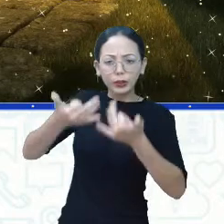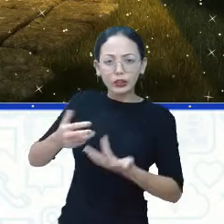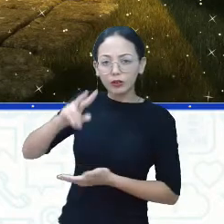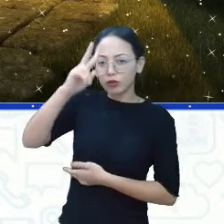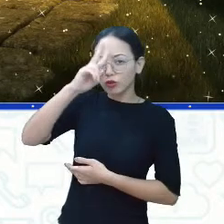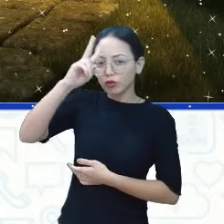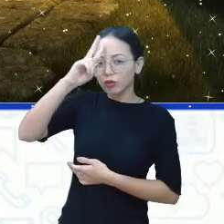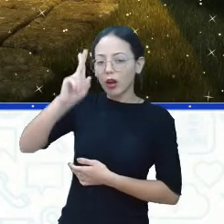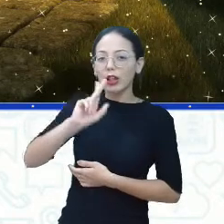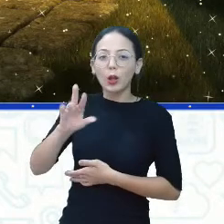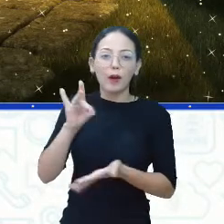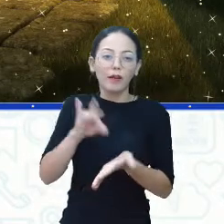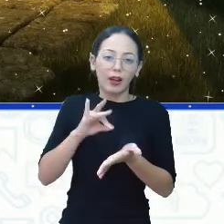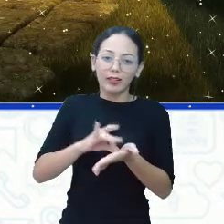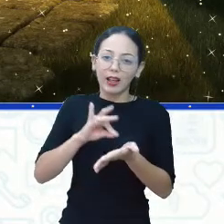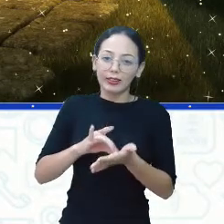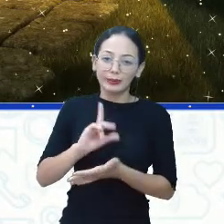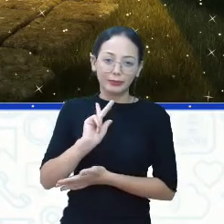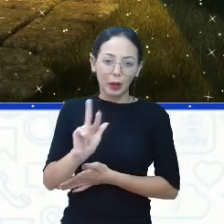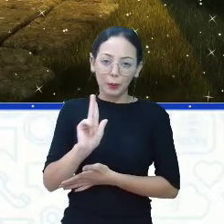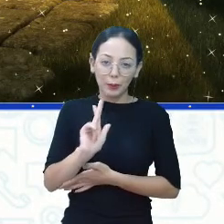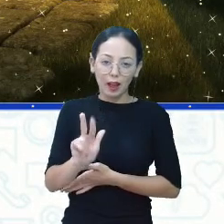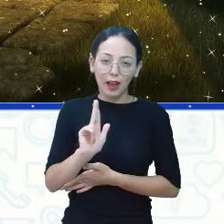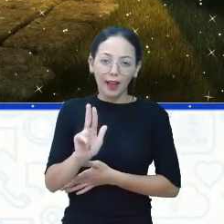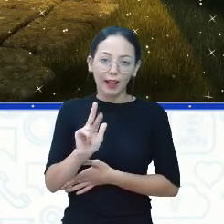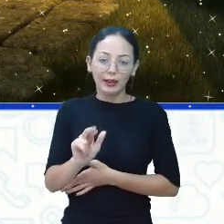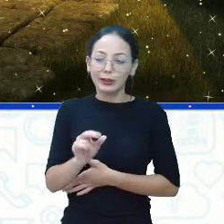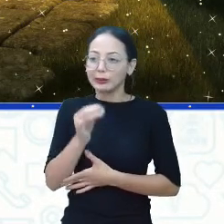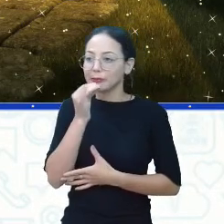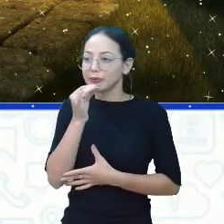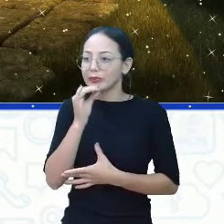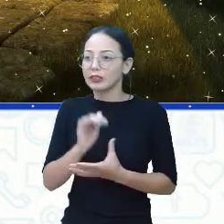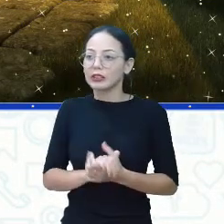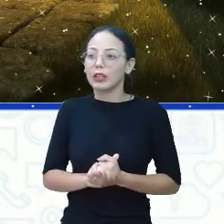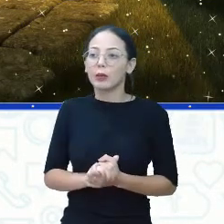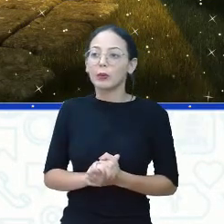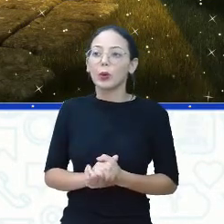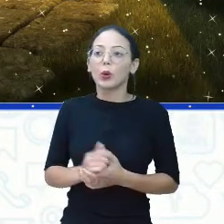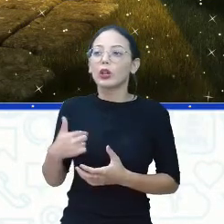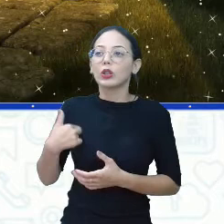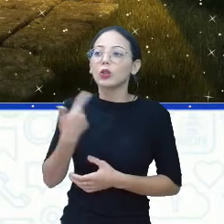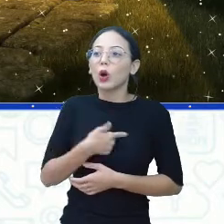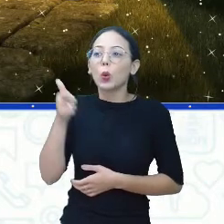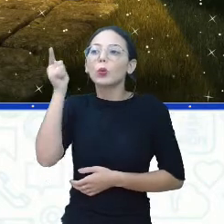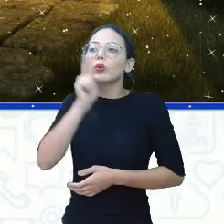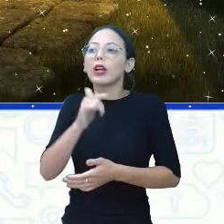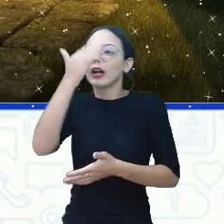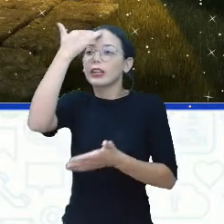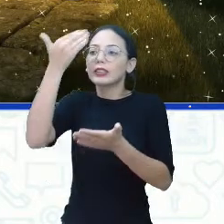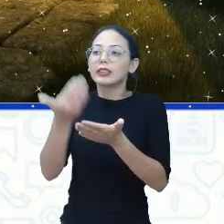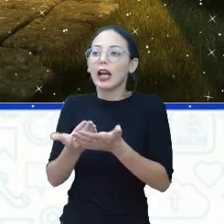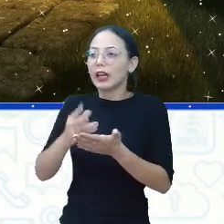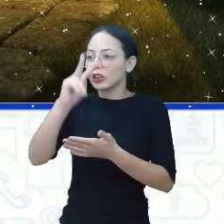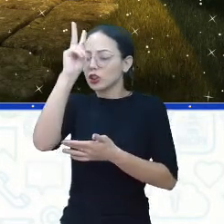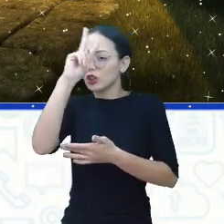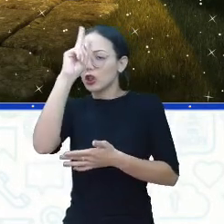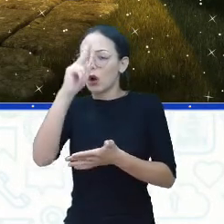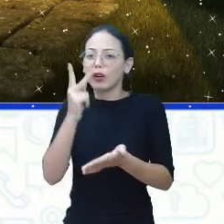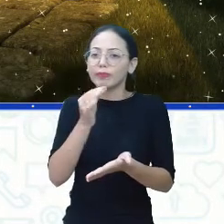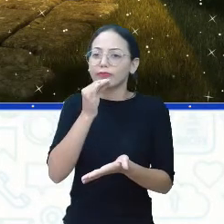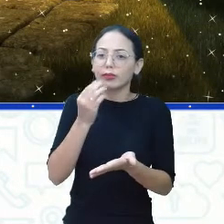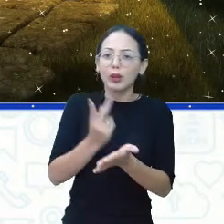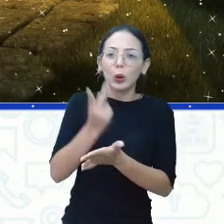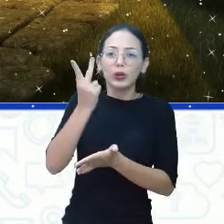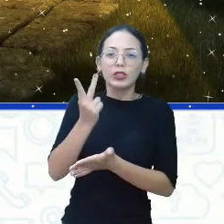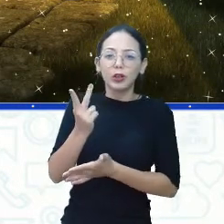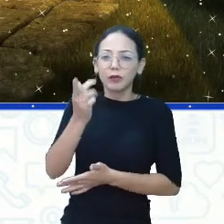é verídica ali, ela não é crível, ou seja, a gente não consegue acreditar que essa história aconteceria assim